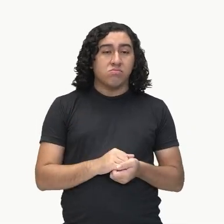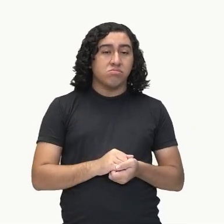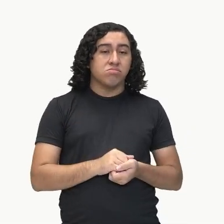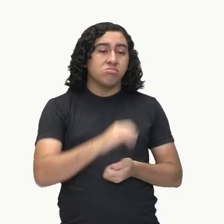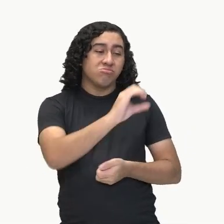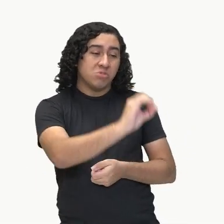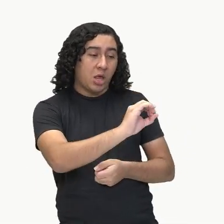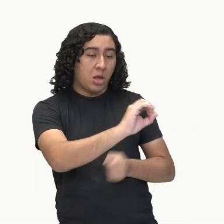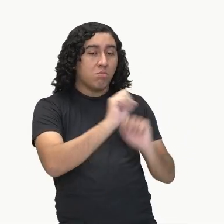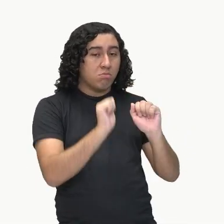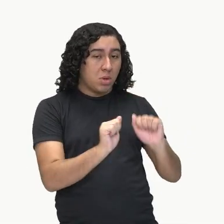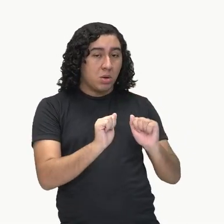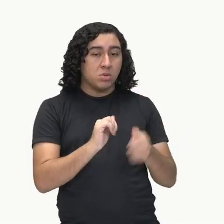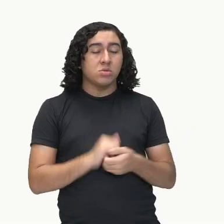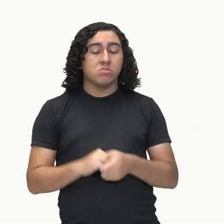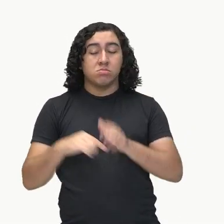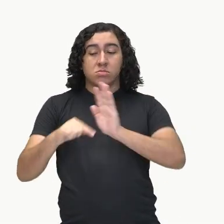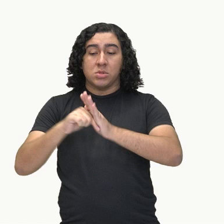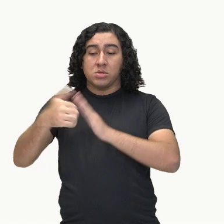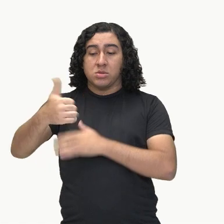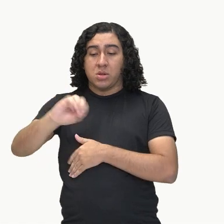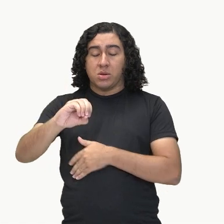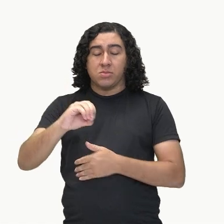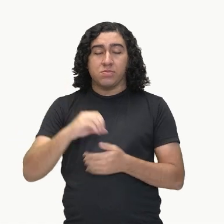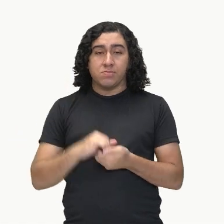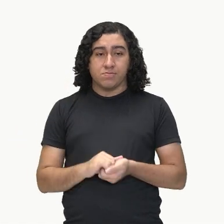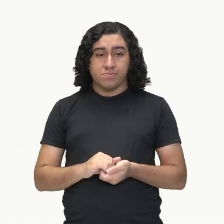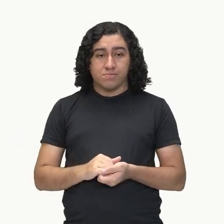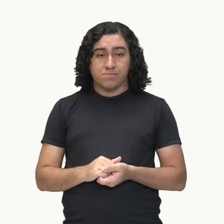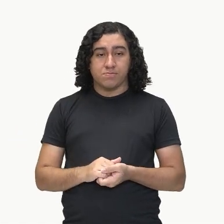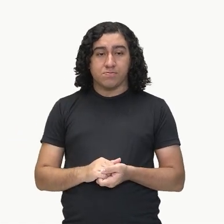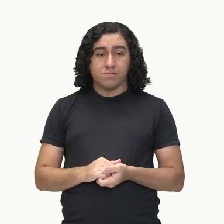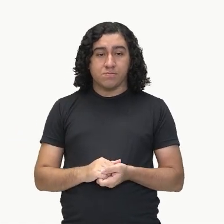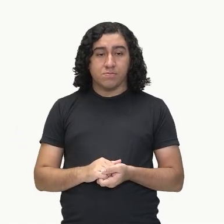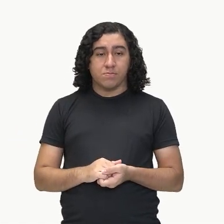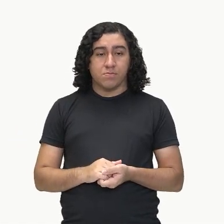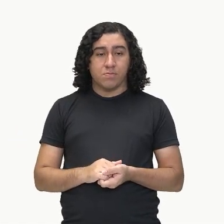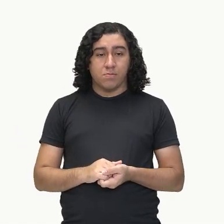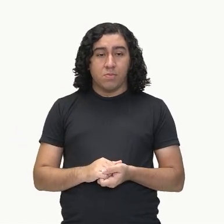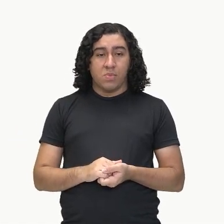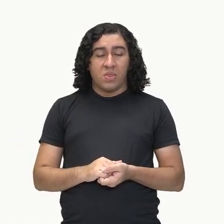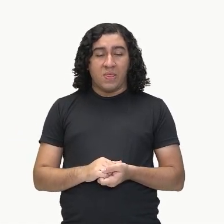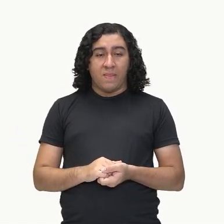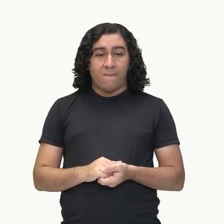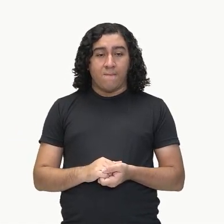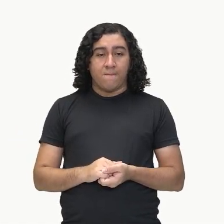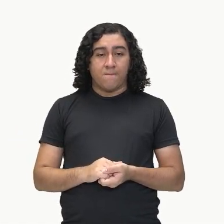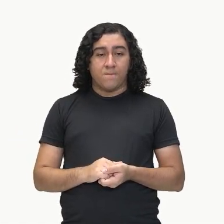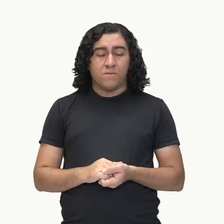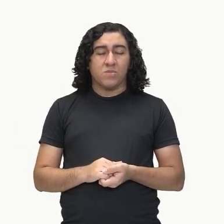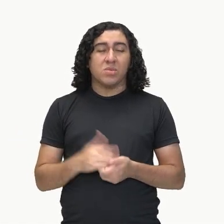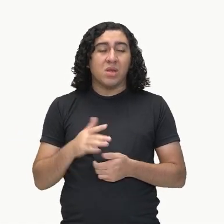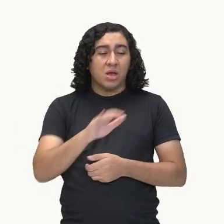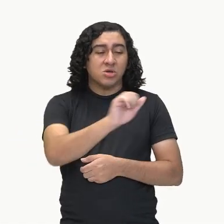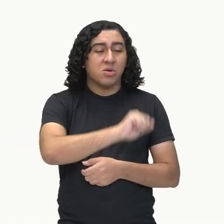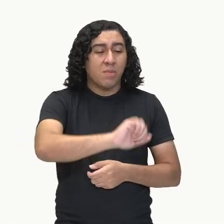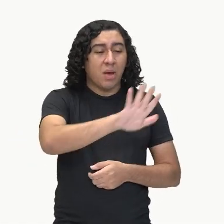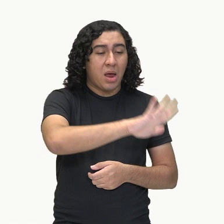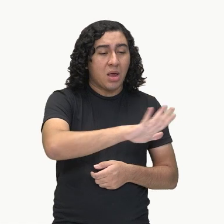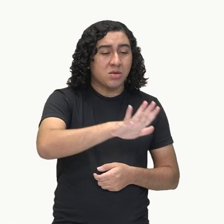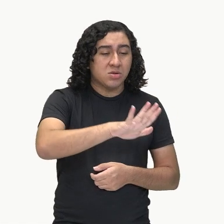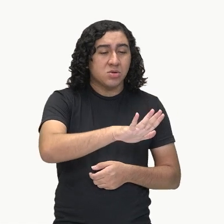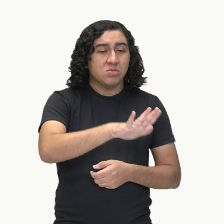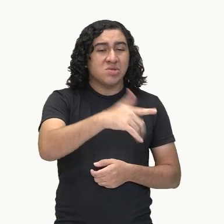vago aqui, menos 10. Você vai estranhar esse espaço vago sem problema